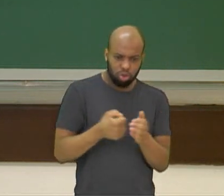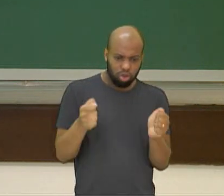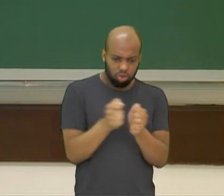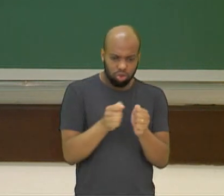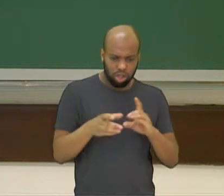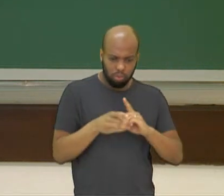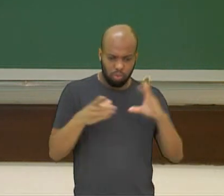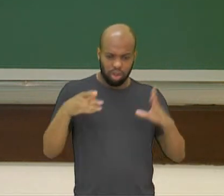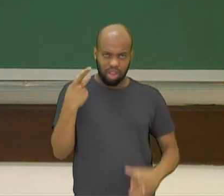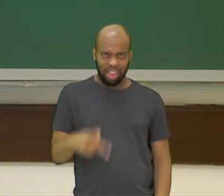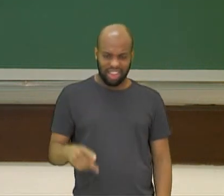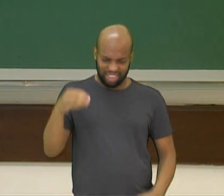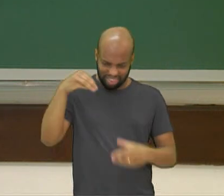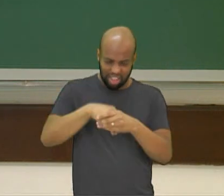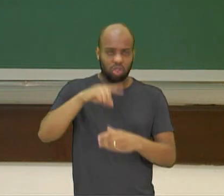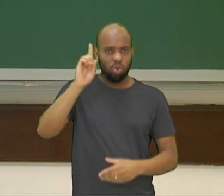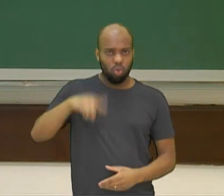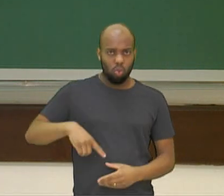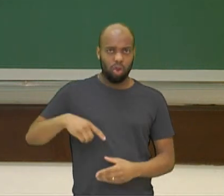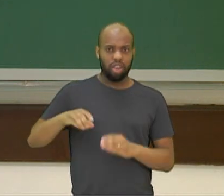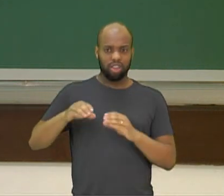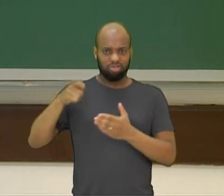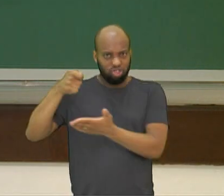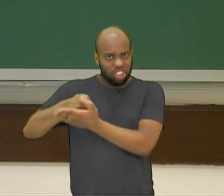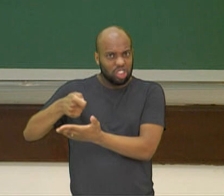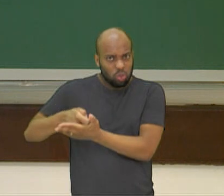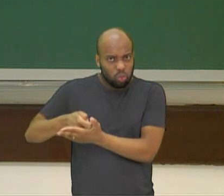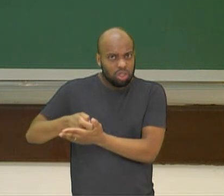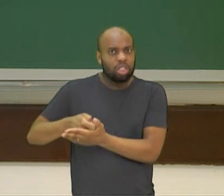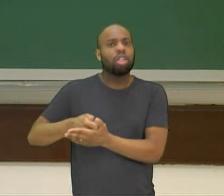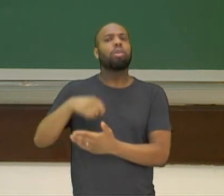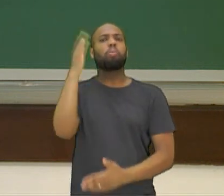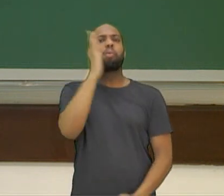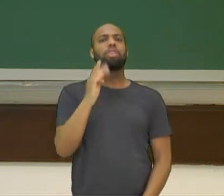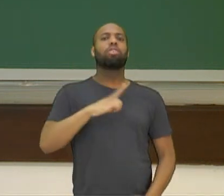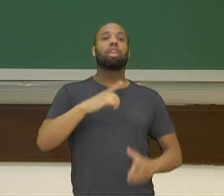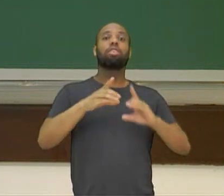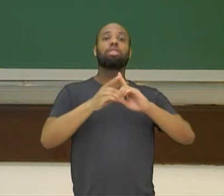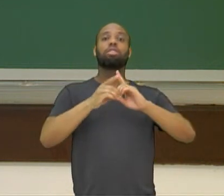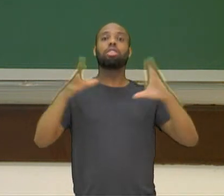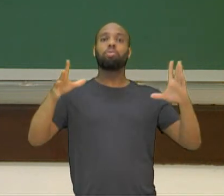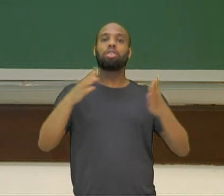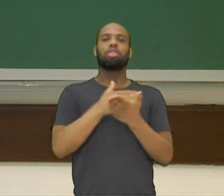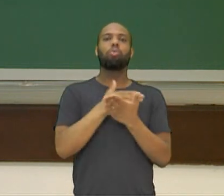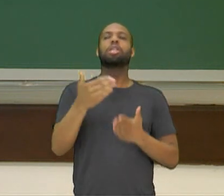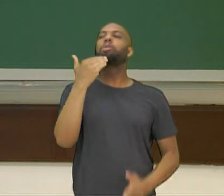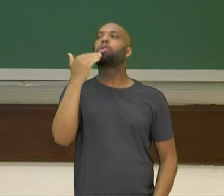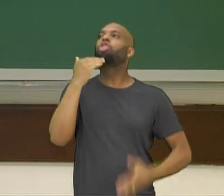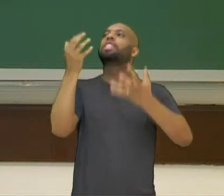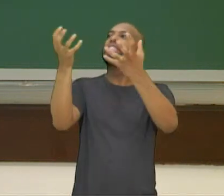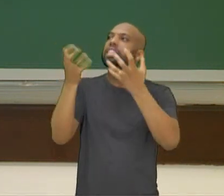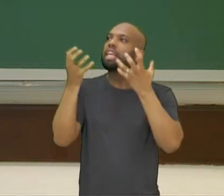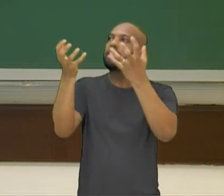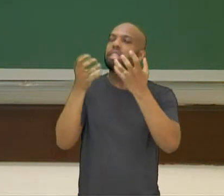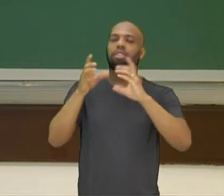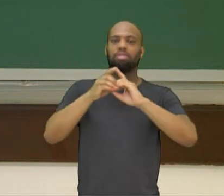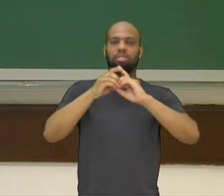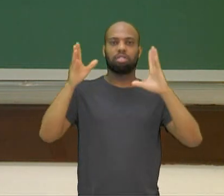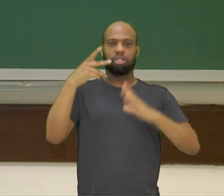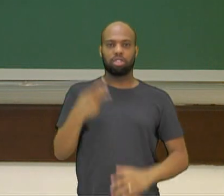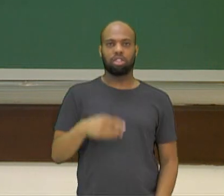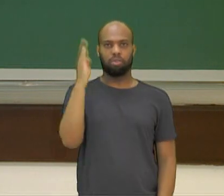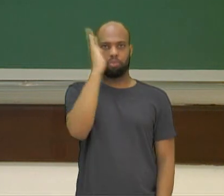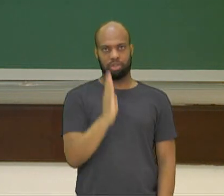democracias e aqui dentro a gente tem uma ditadura? O Brasil tem que se democratizar. Então começa a se pedir a democratização do